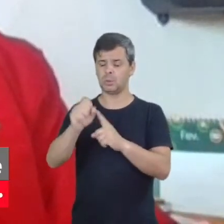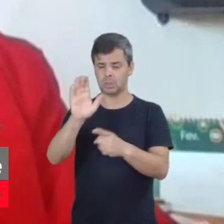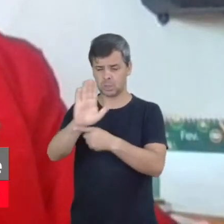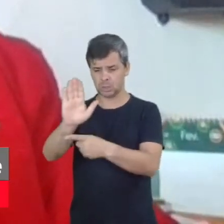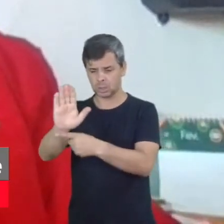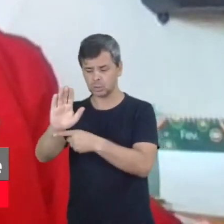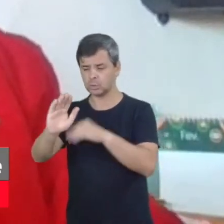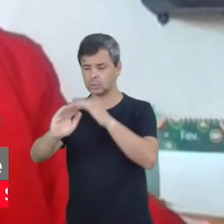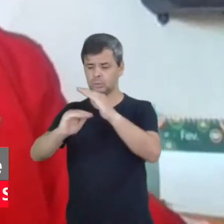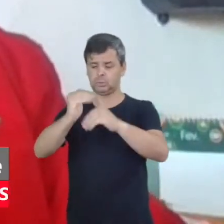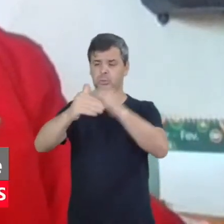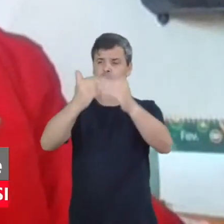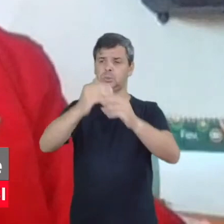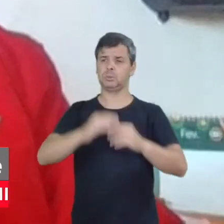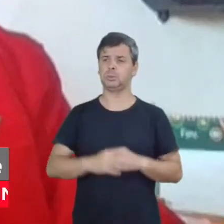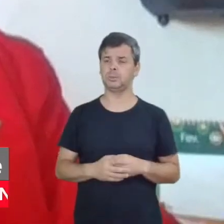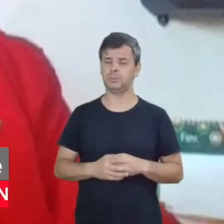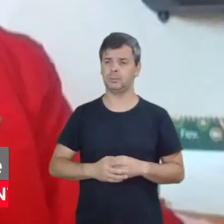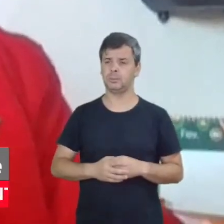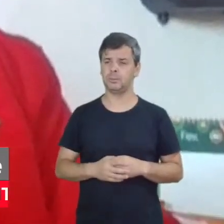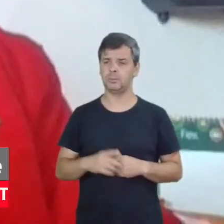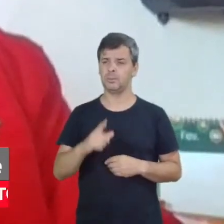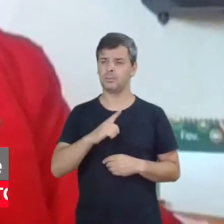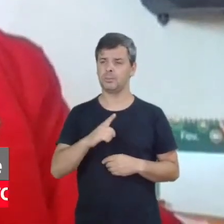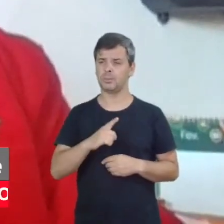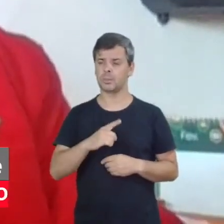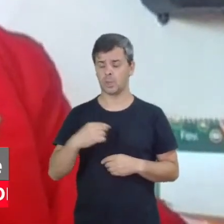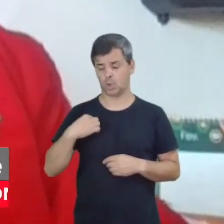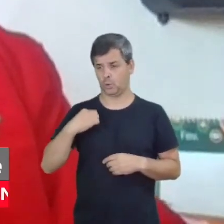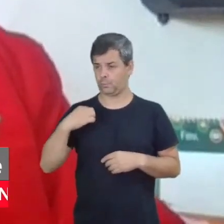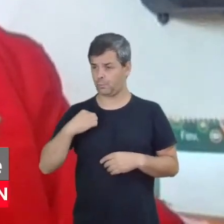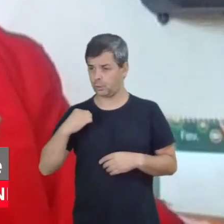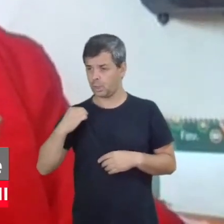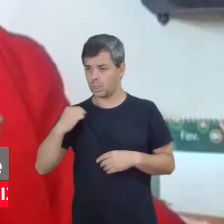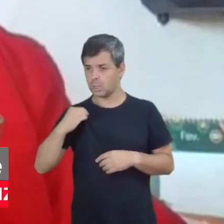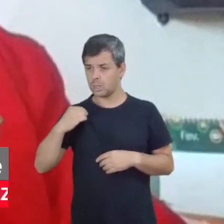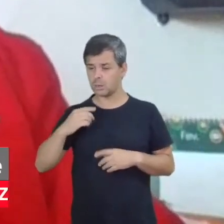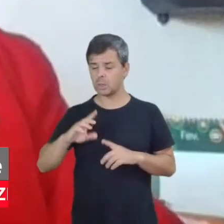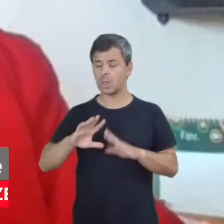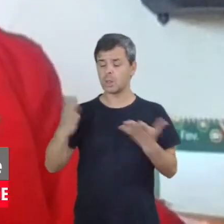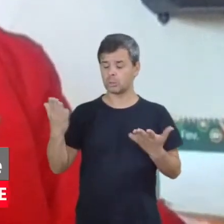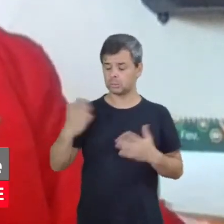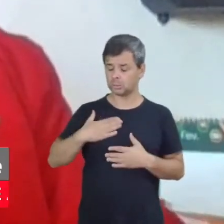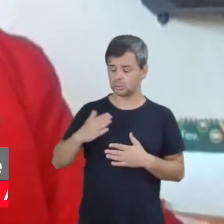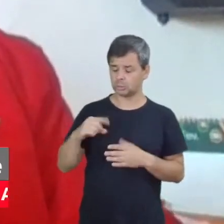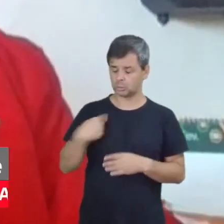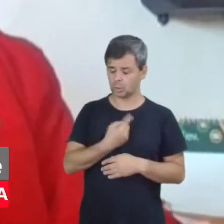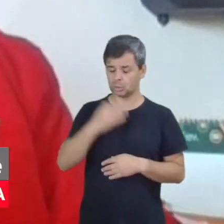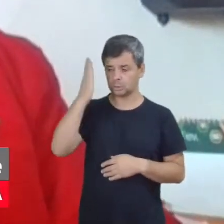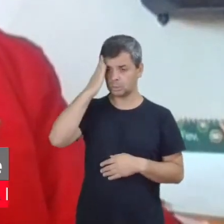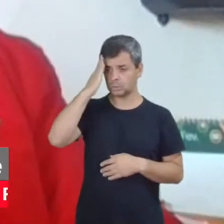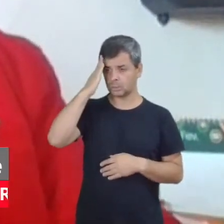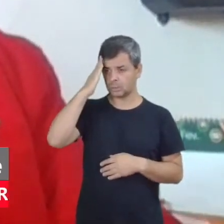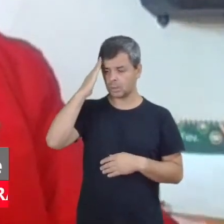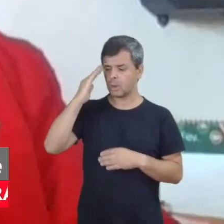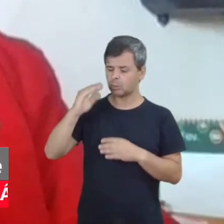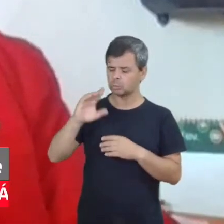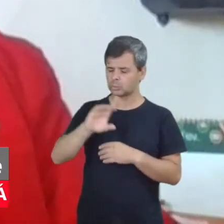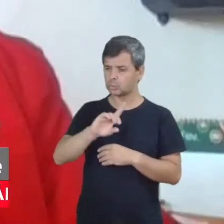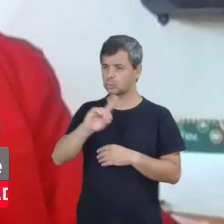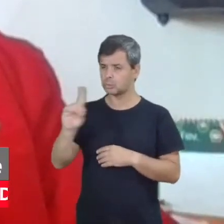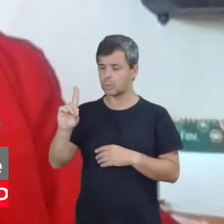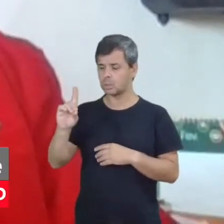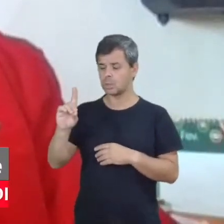nesse processo. Foi o tema dos voluntariados, mas nós temos consciência que os dias vão passando, esse processo